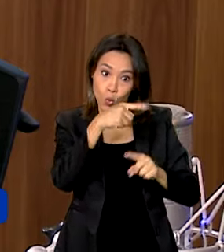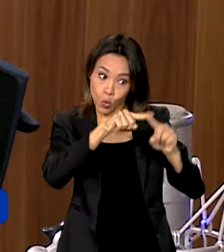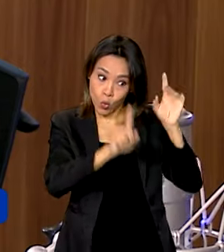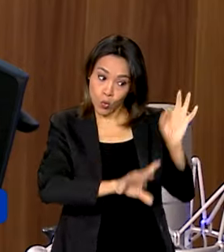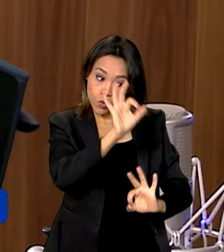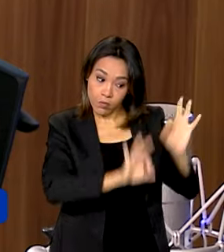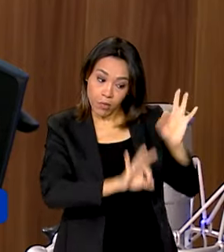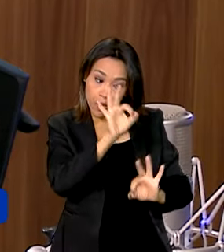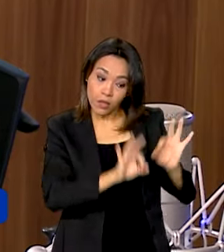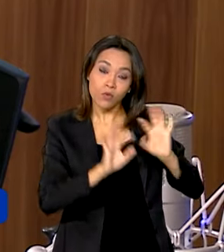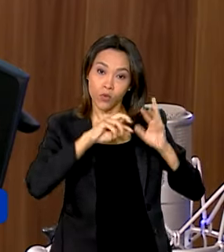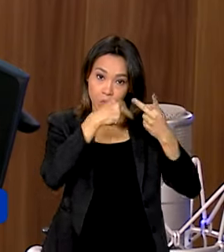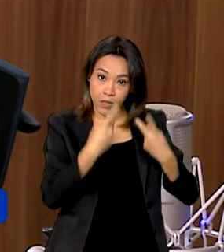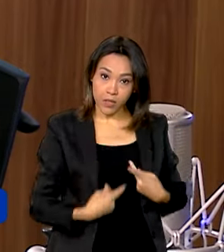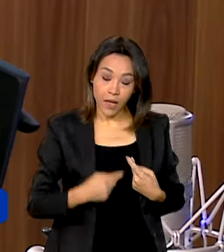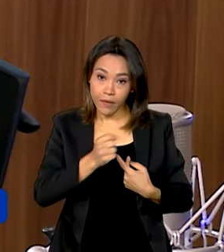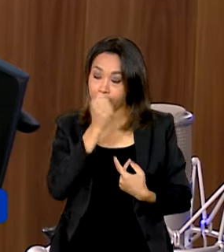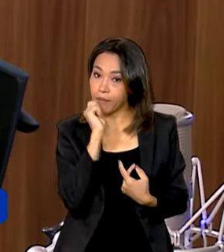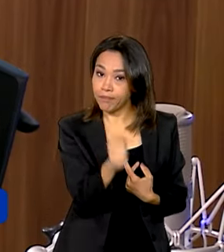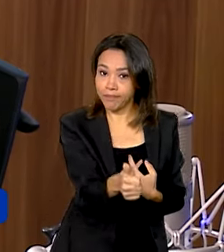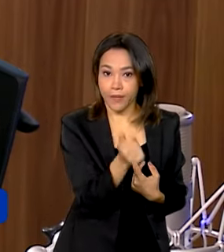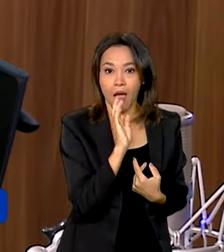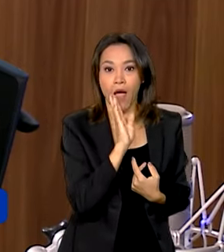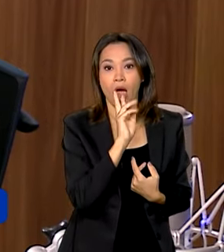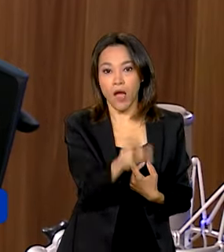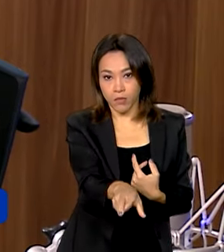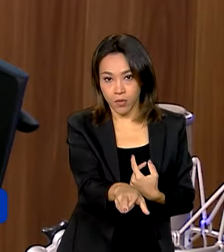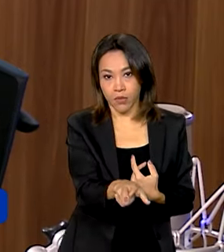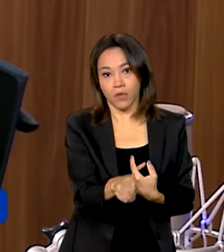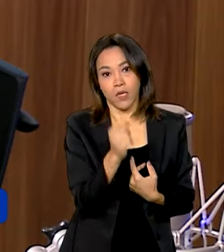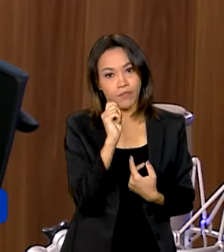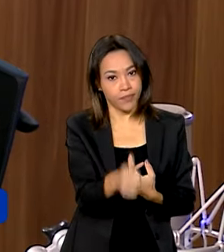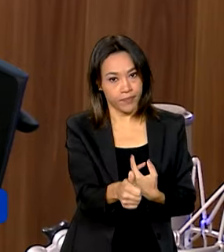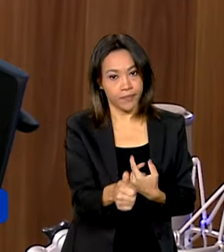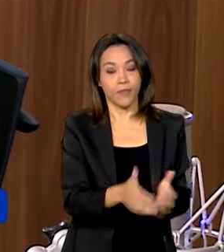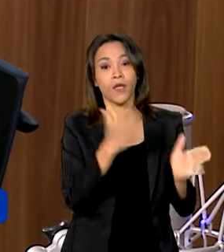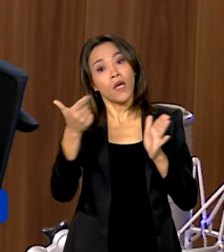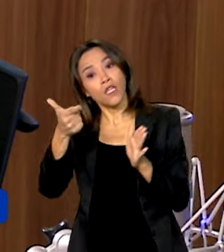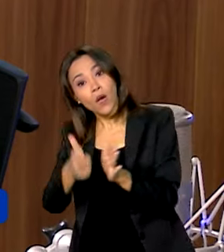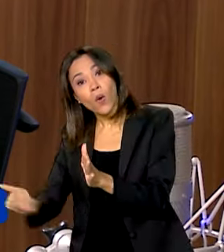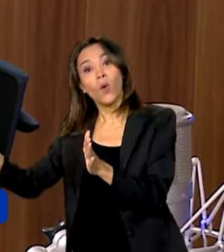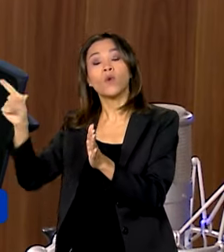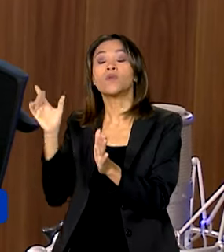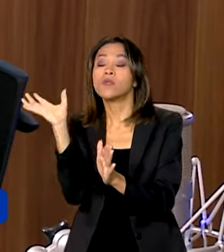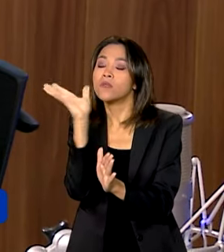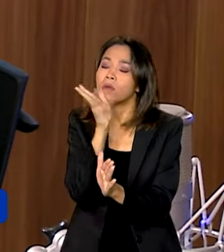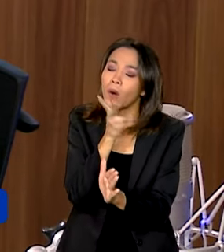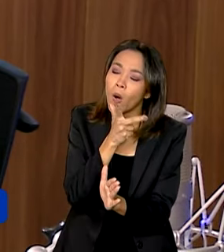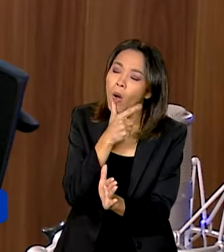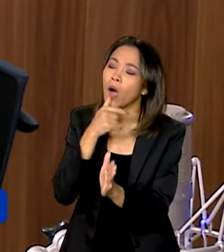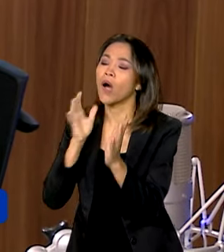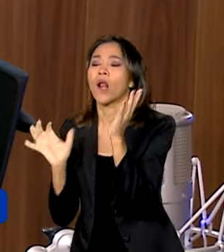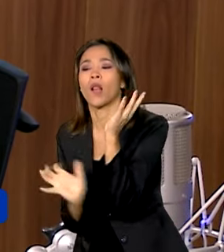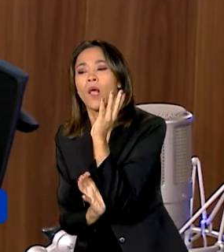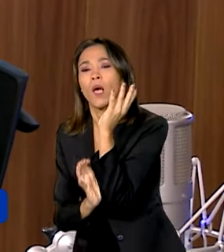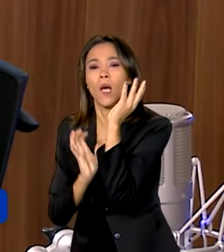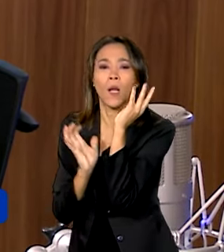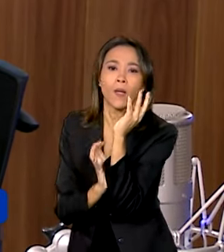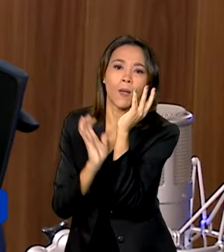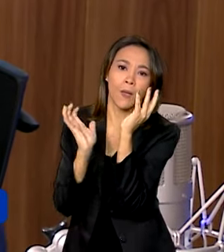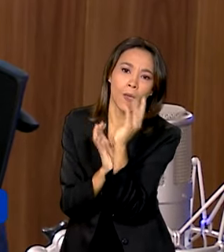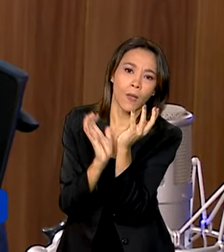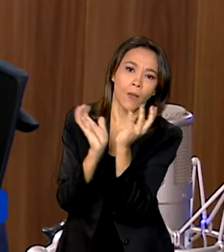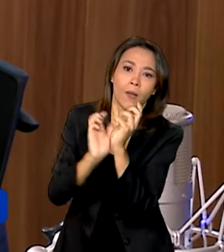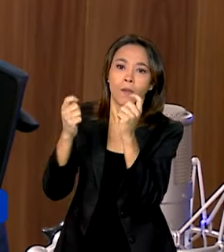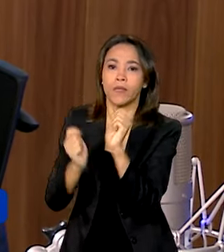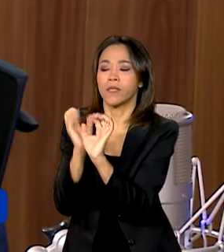AES são mais rápidos os de reconstrução eles têm um pouco mais de burocracia porque requer cálculos de engenharia eu